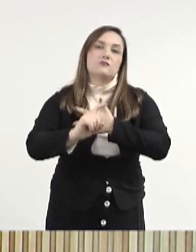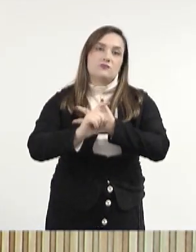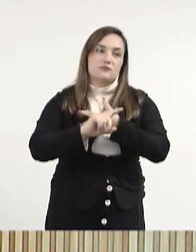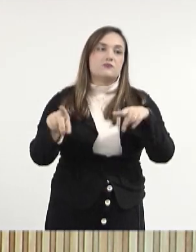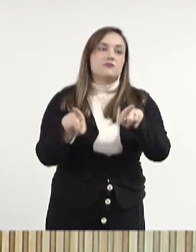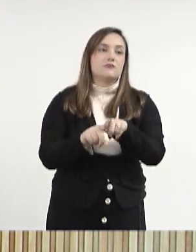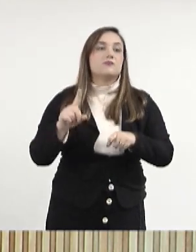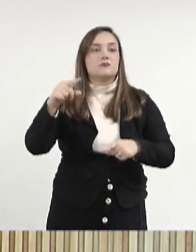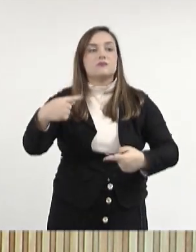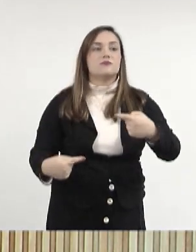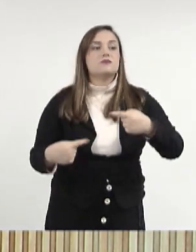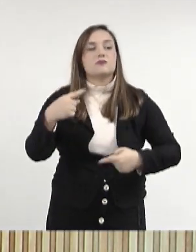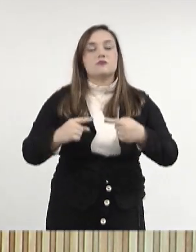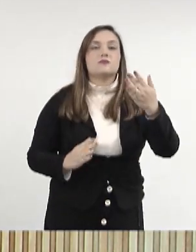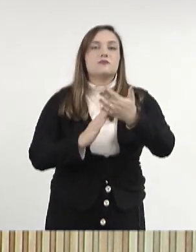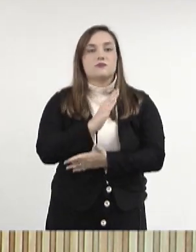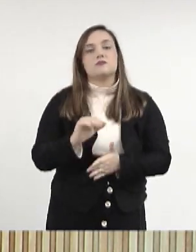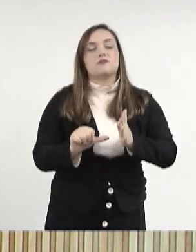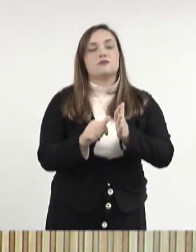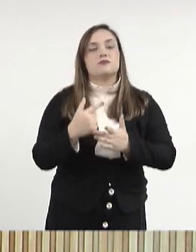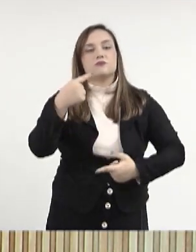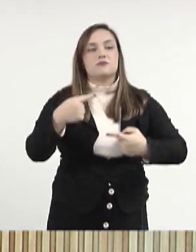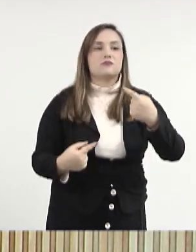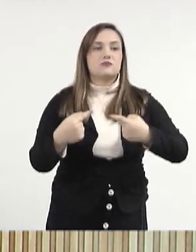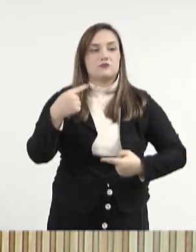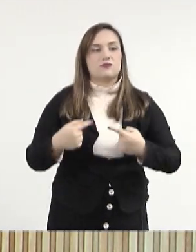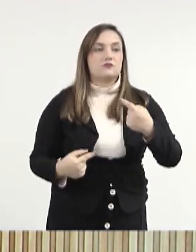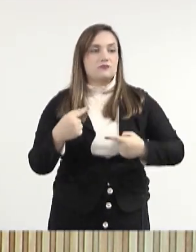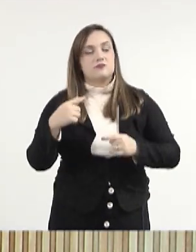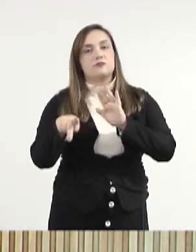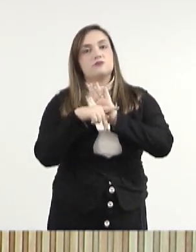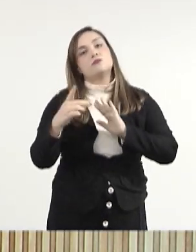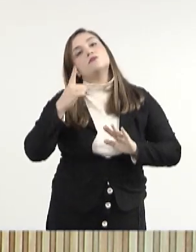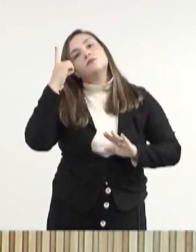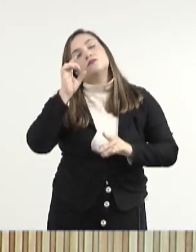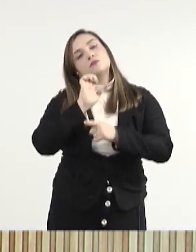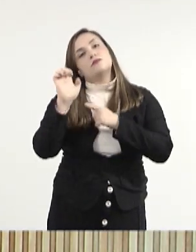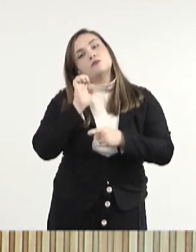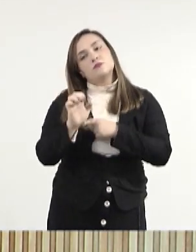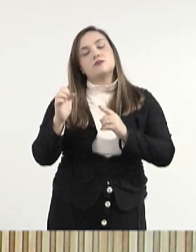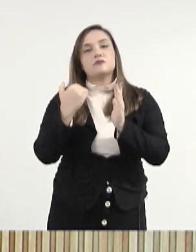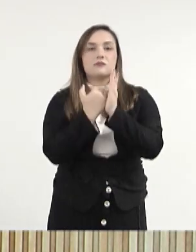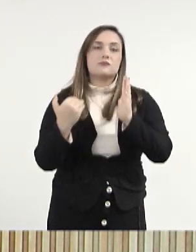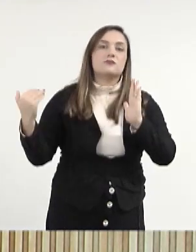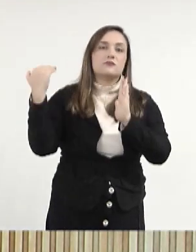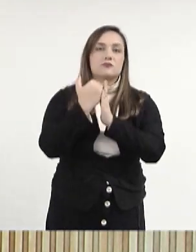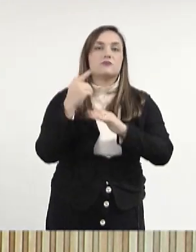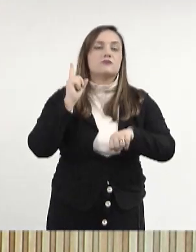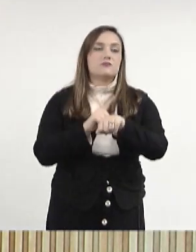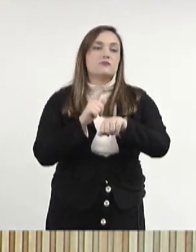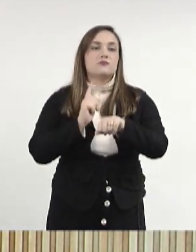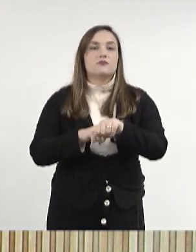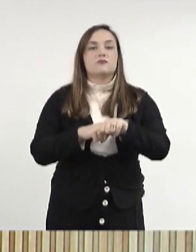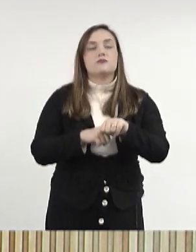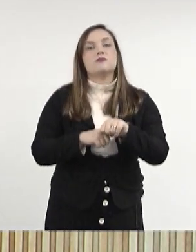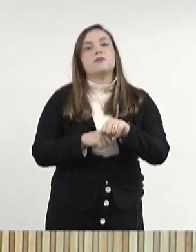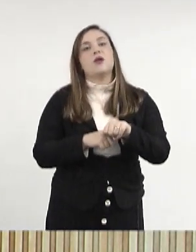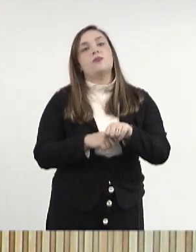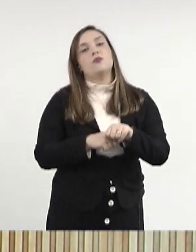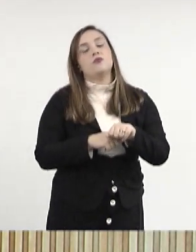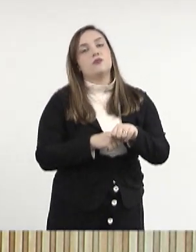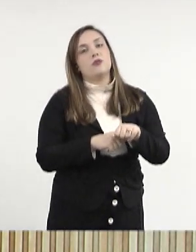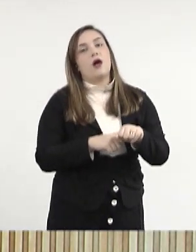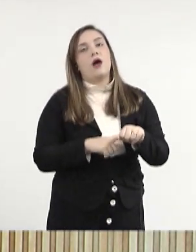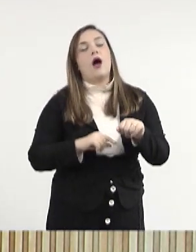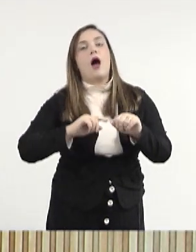Executivo, matéria discutida, votada e aprovada em segunda discussão pelos deputados estaduais, e que aumenta o período de transição